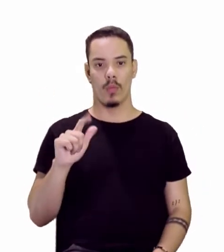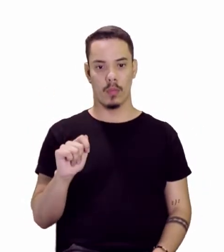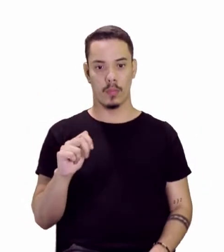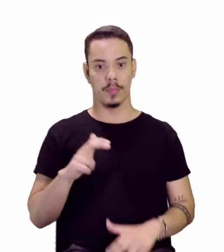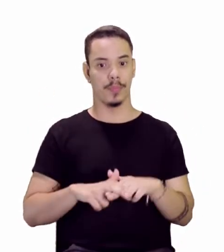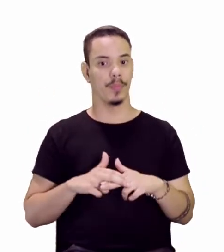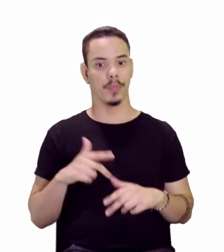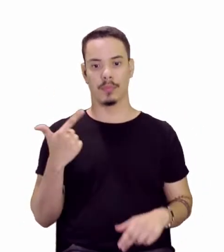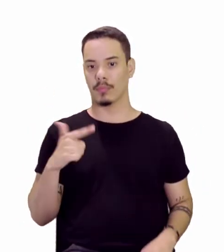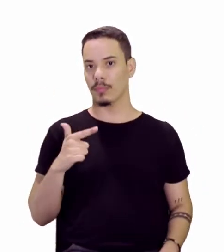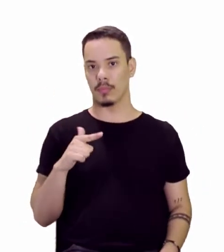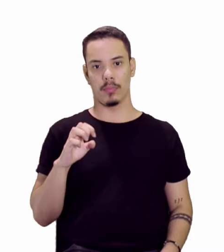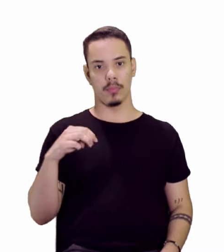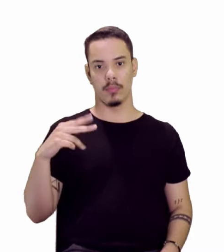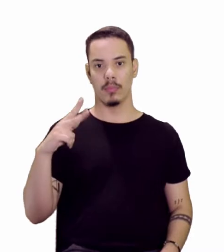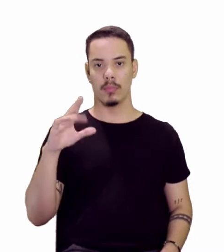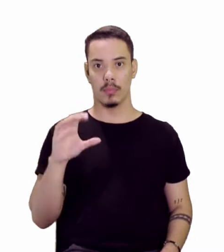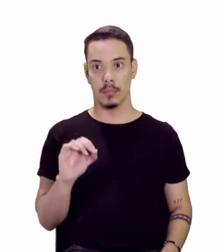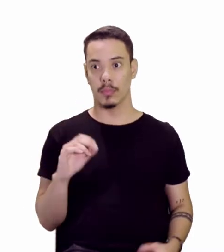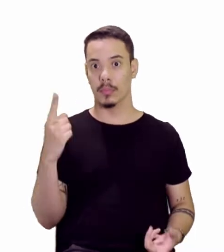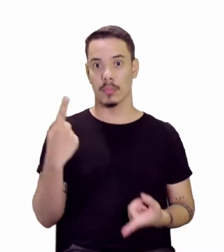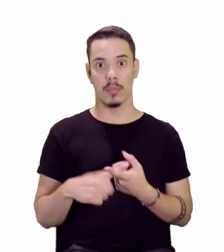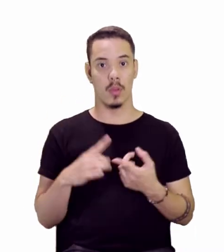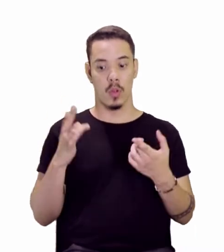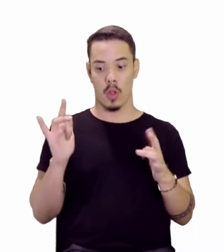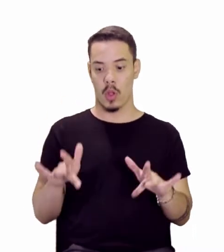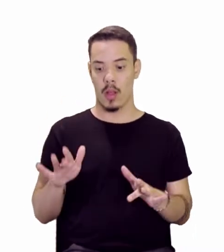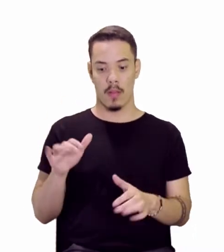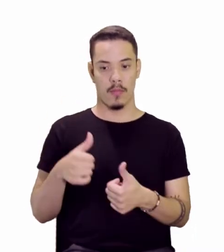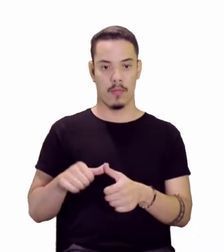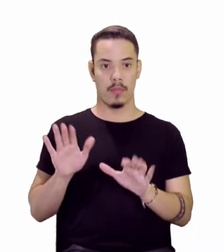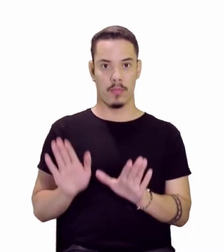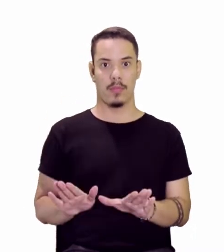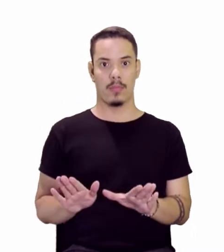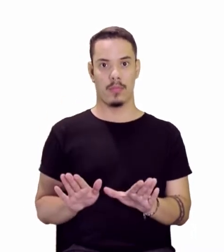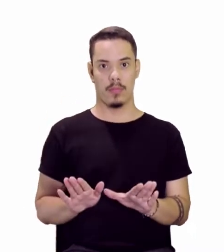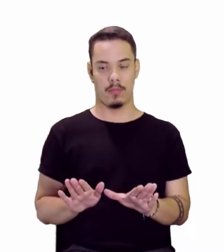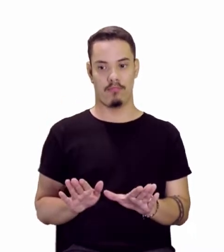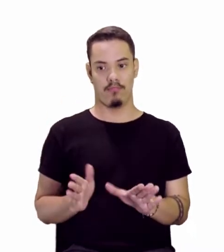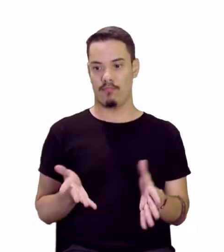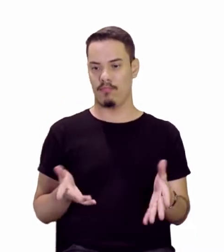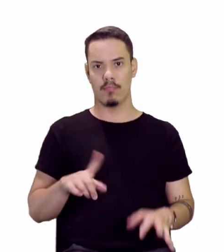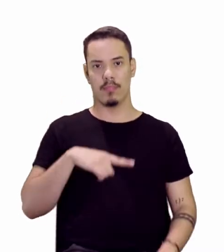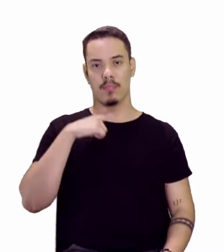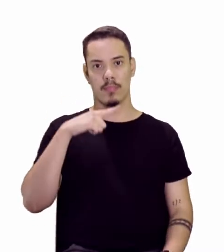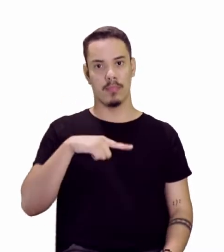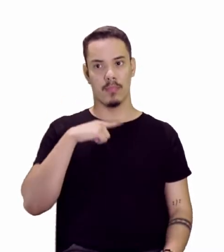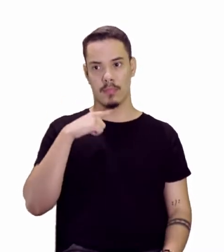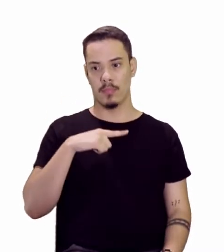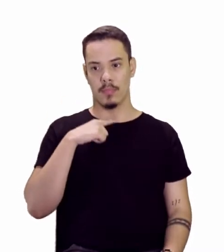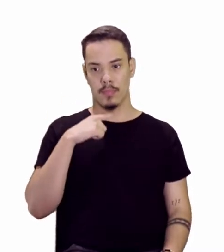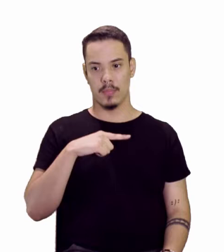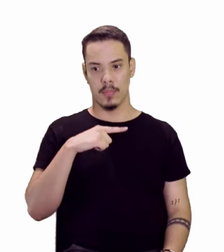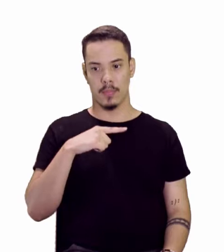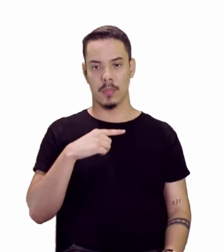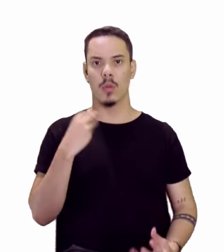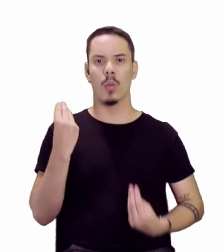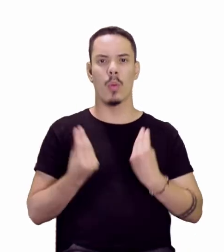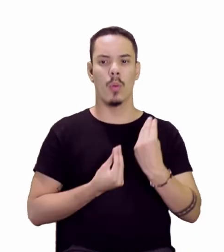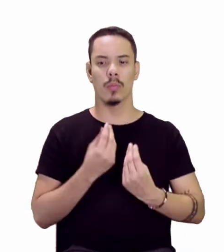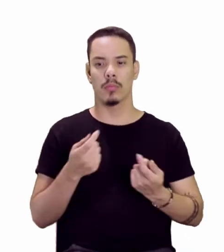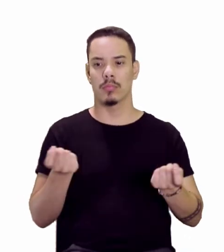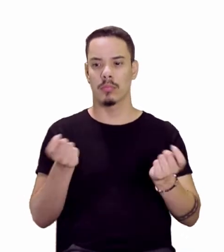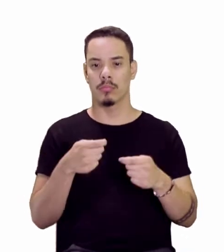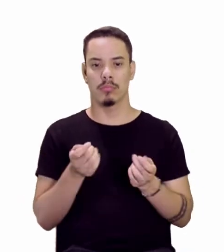não existiria empuxo sobre o objeto. Onde você colocasse, você ficaria. Exatamente. Aí você não poderia nadar também. Né? Como é que um